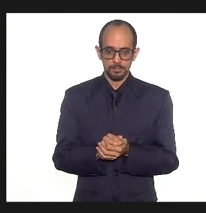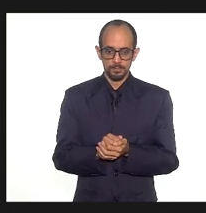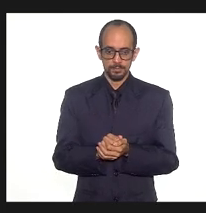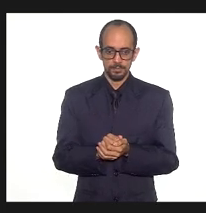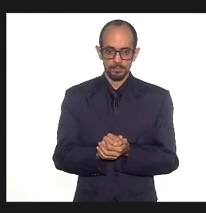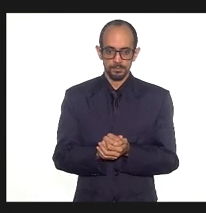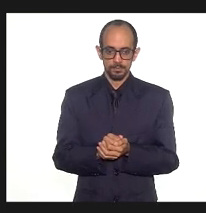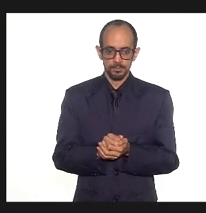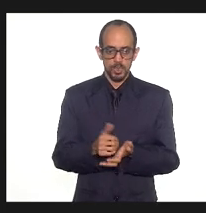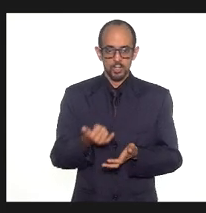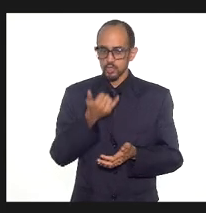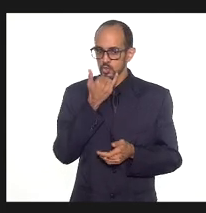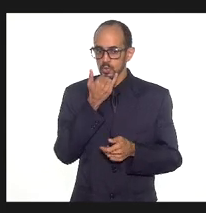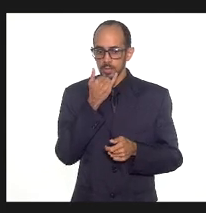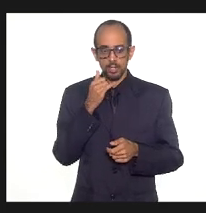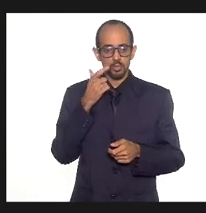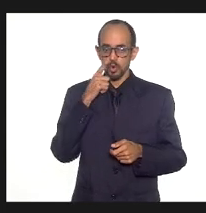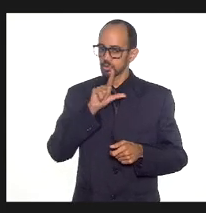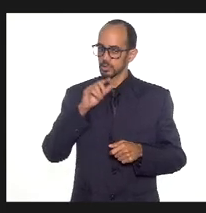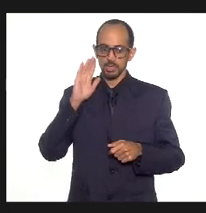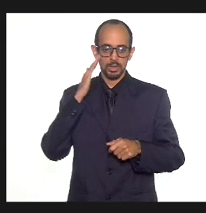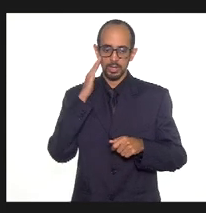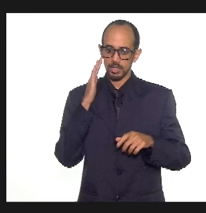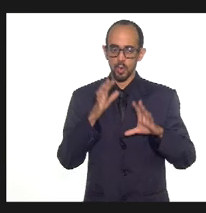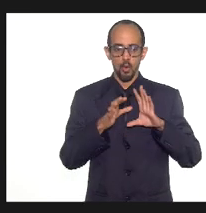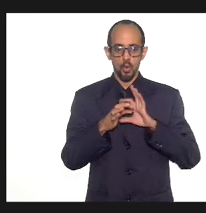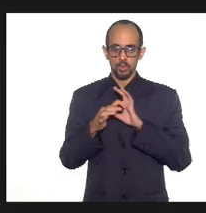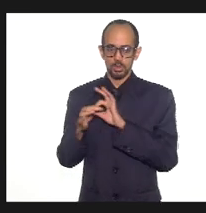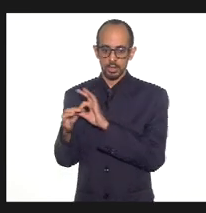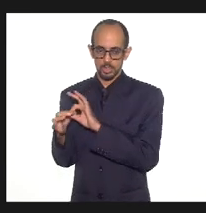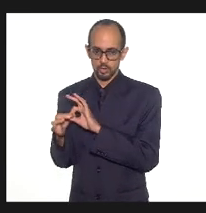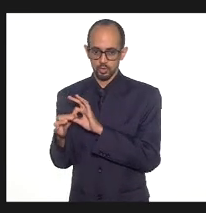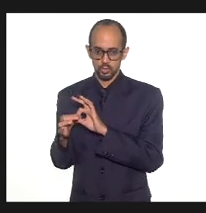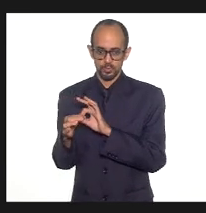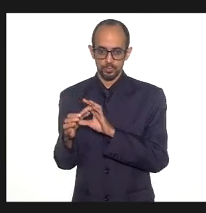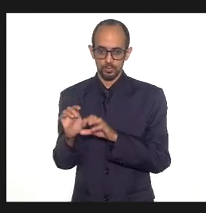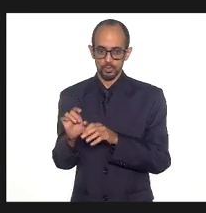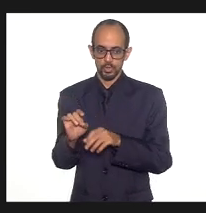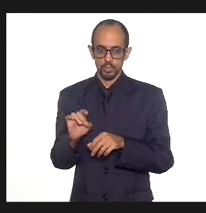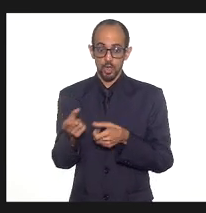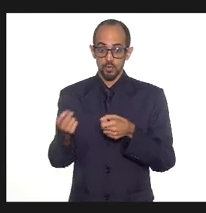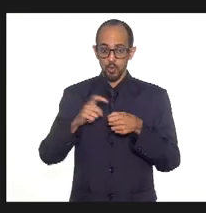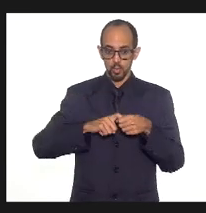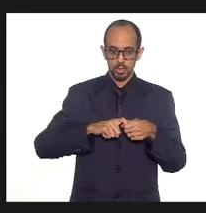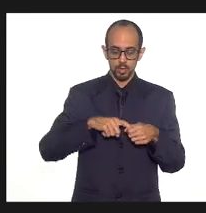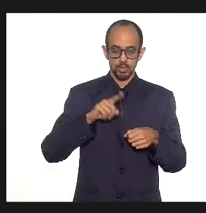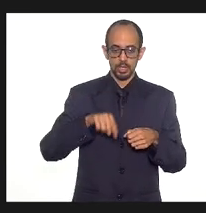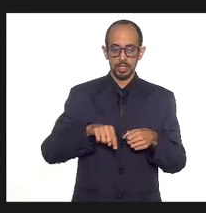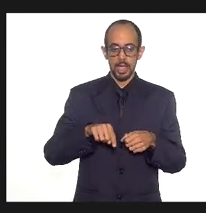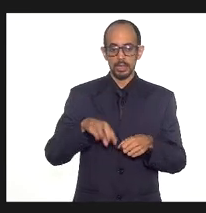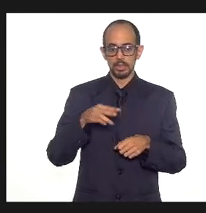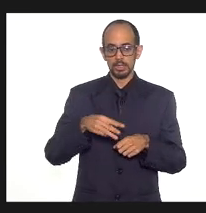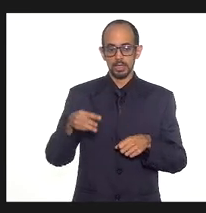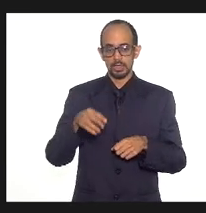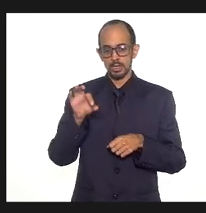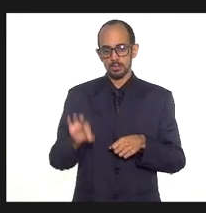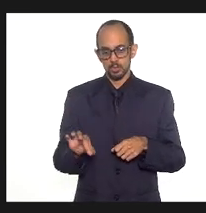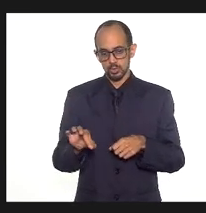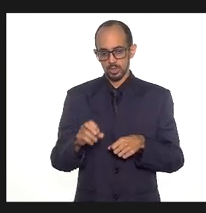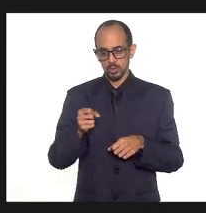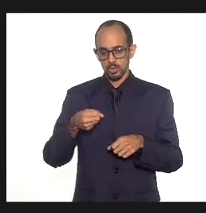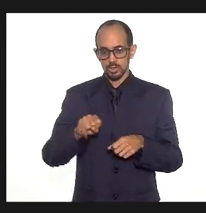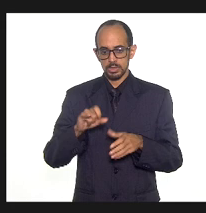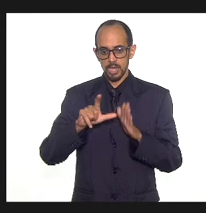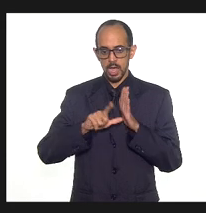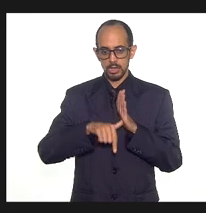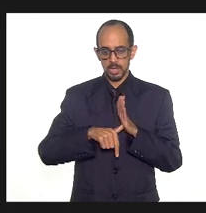impactos financeiros nesse processo. Só lembrando, voltando aqui, ele é um terço. Então, se a gente atrasar esse terço aqui em detrimento